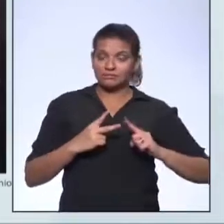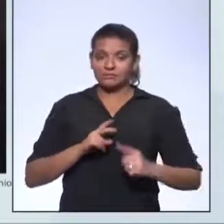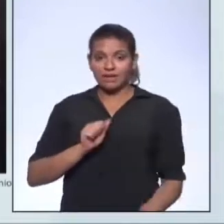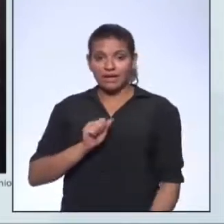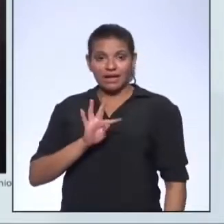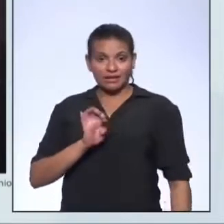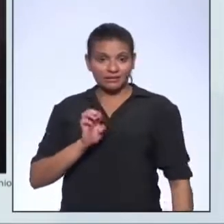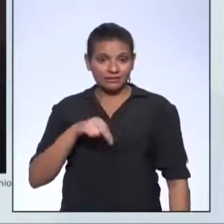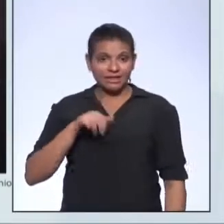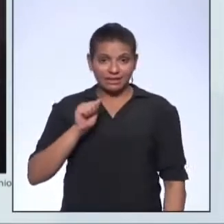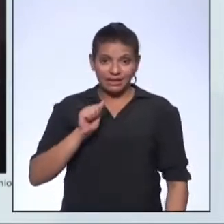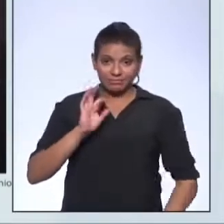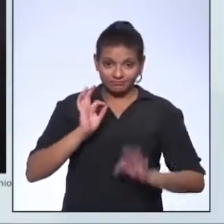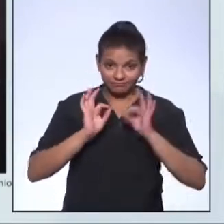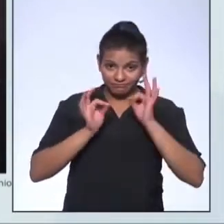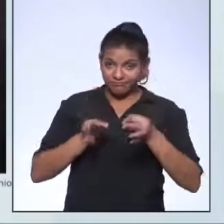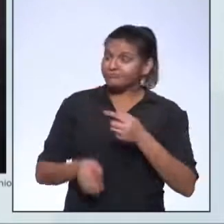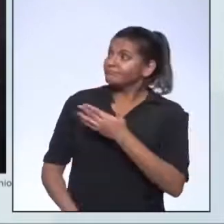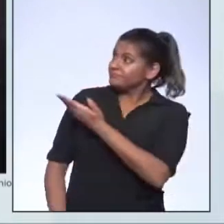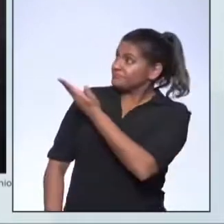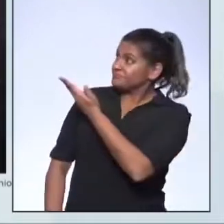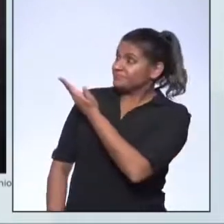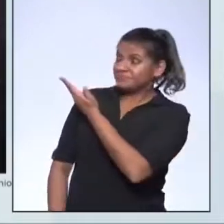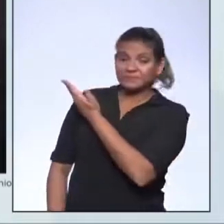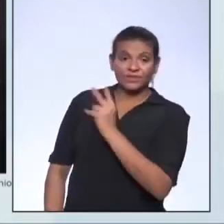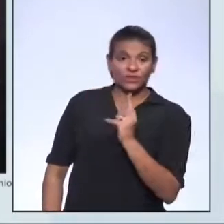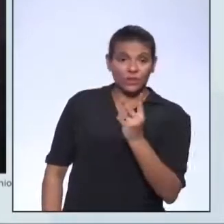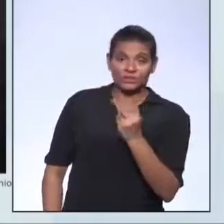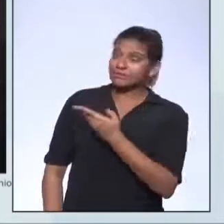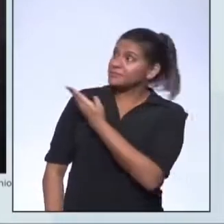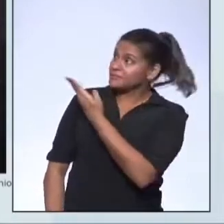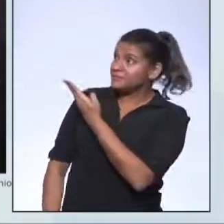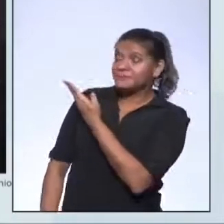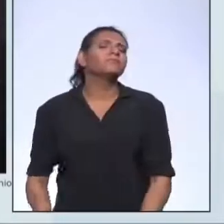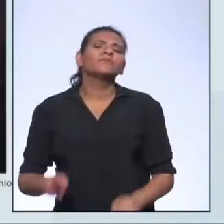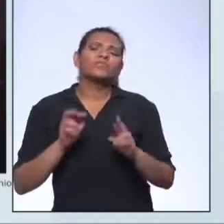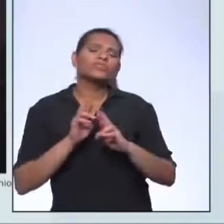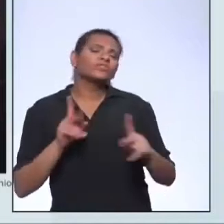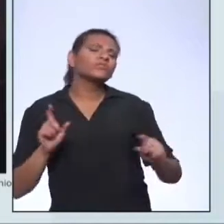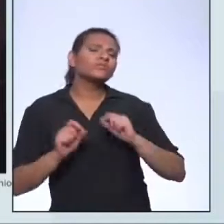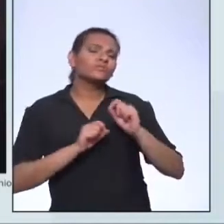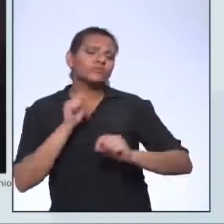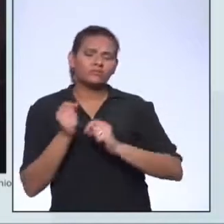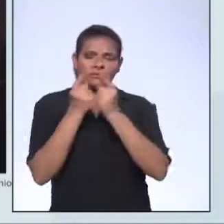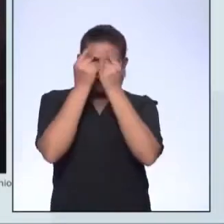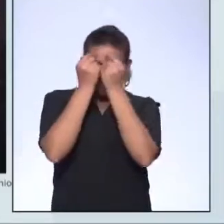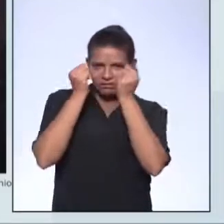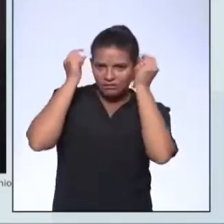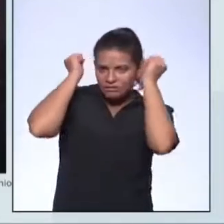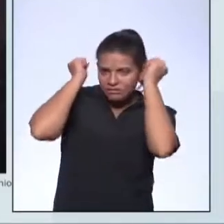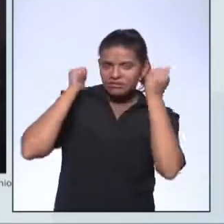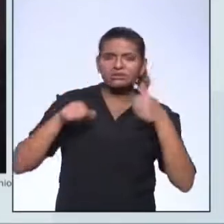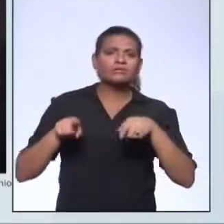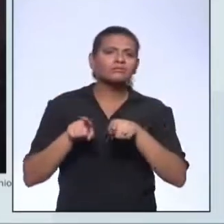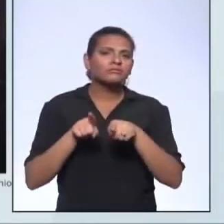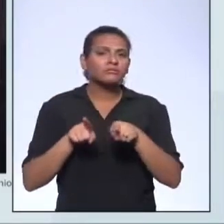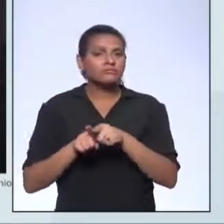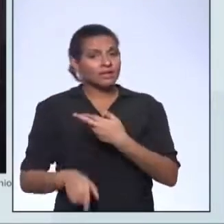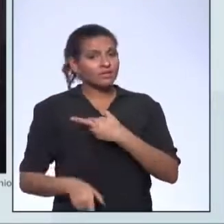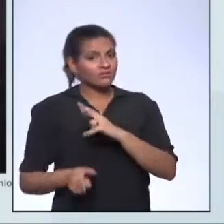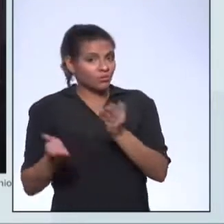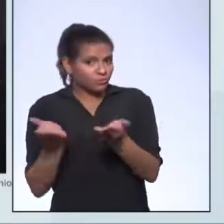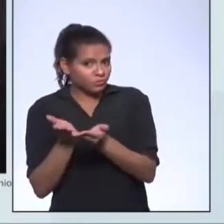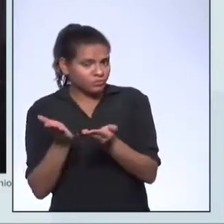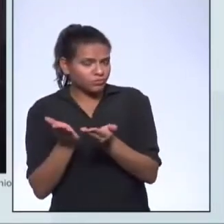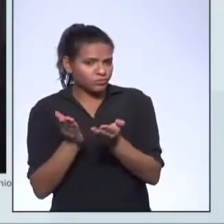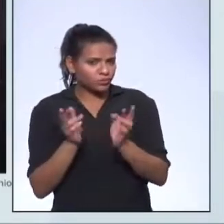A diferença entre a religião dos gregos e a cristã nossa é que, para os